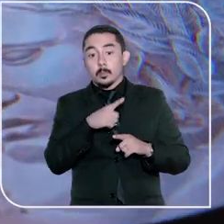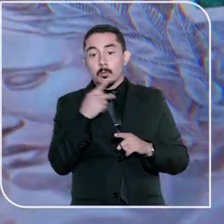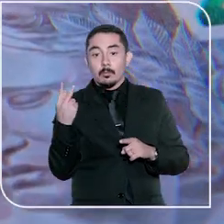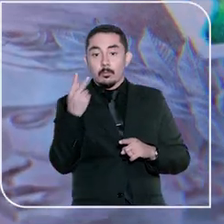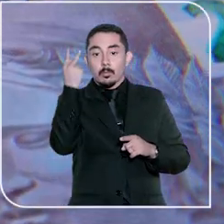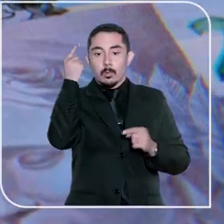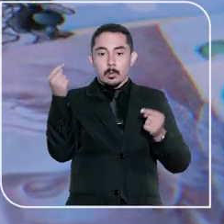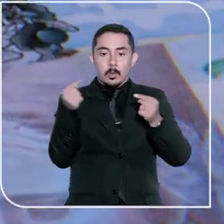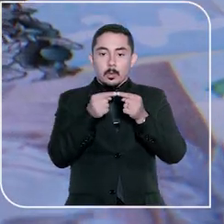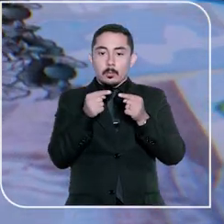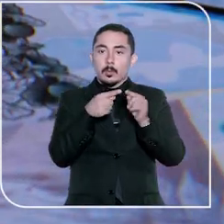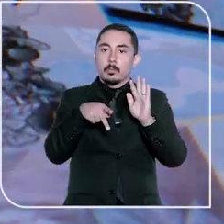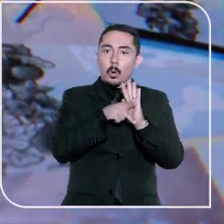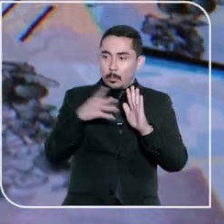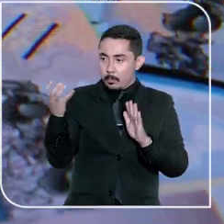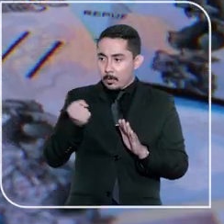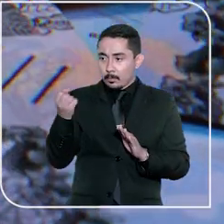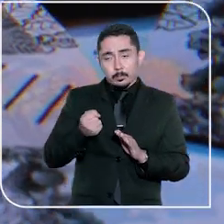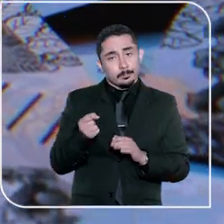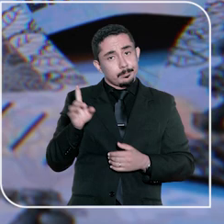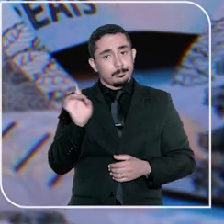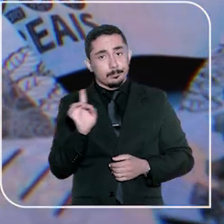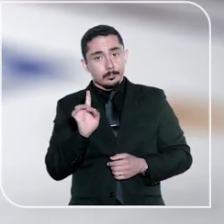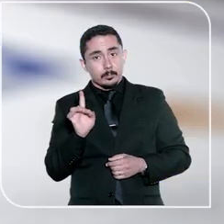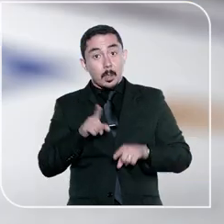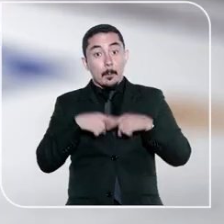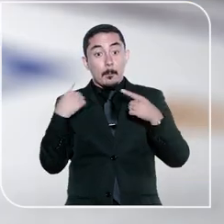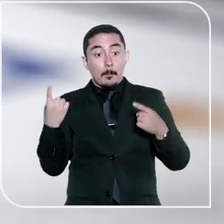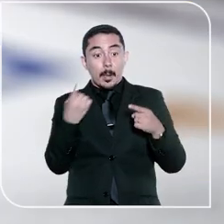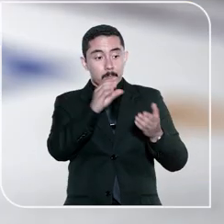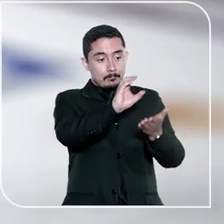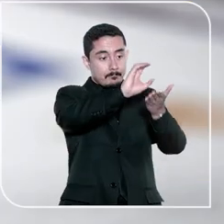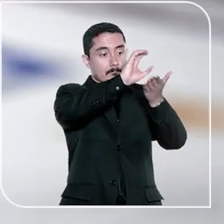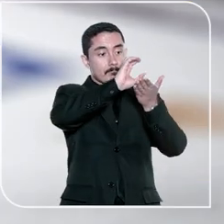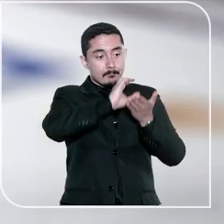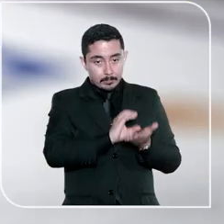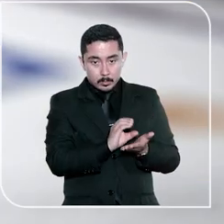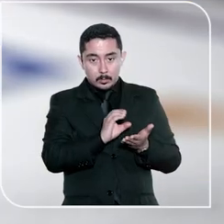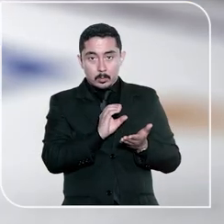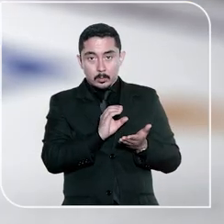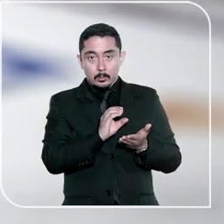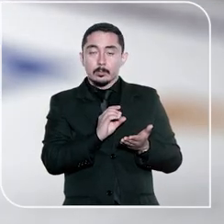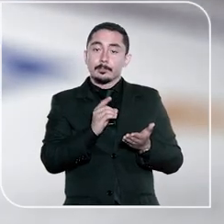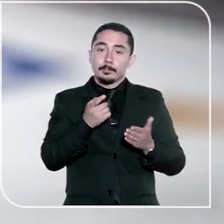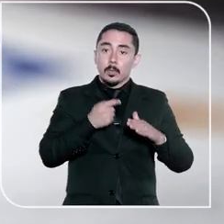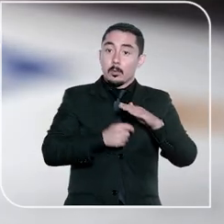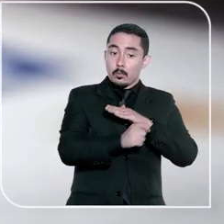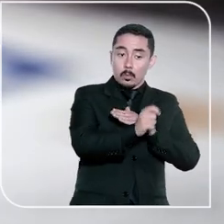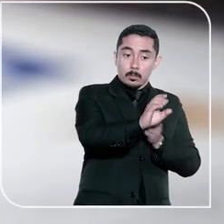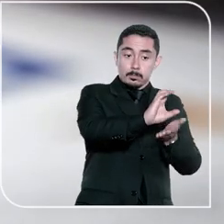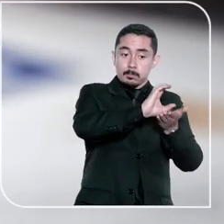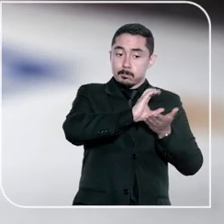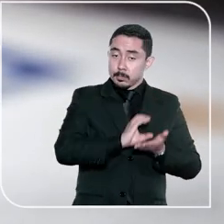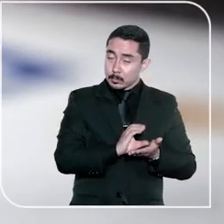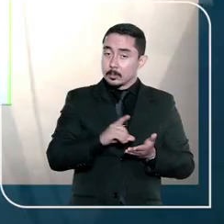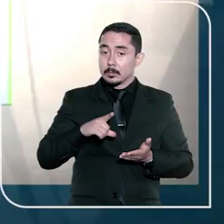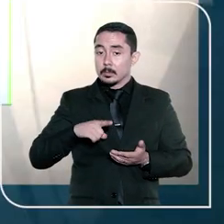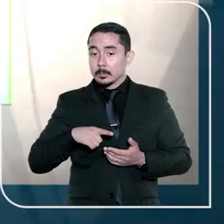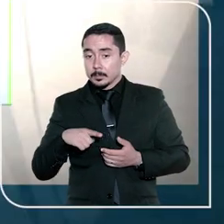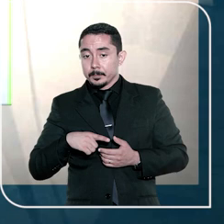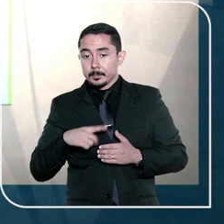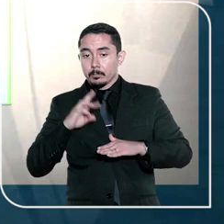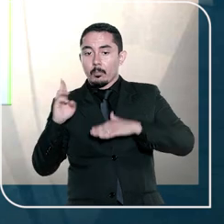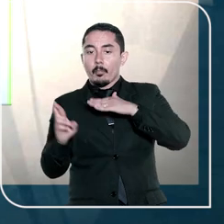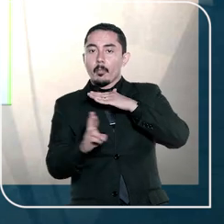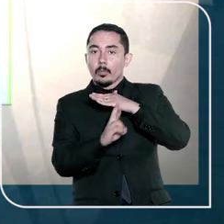com a alegação de que os valores não caracterizam o benefício mas sim reembolso de parte do resultado superavitário do Plano A